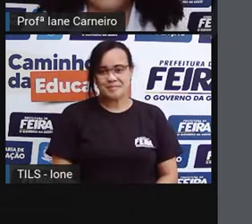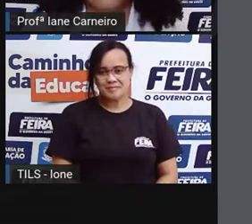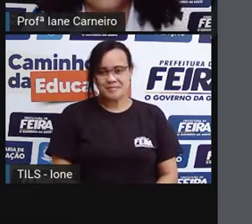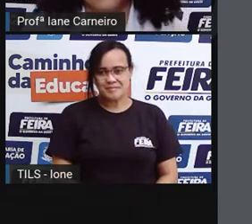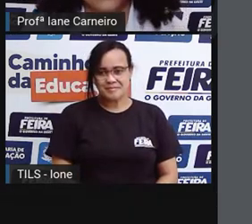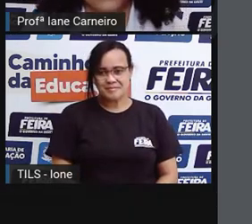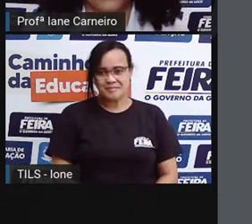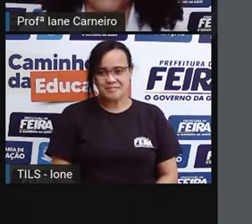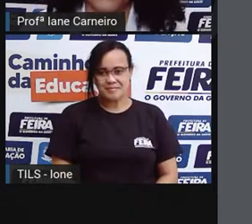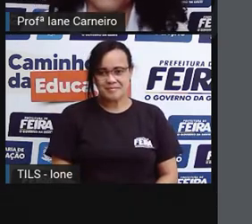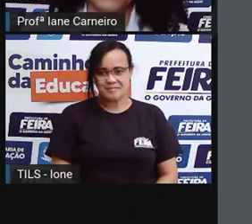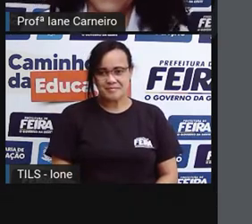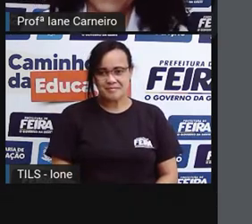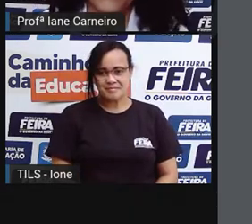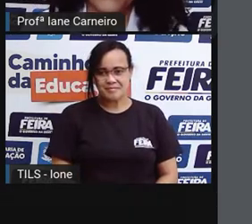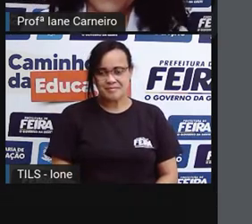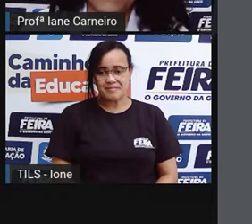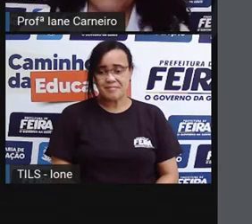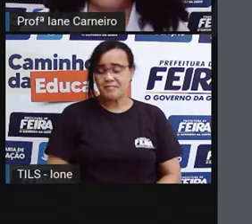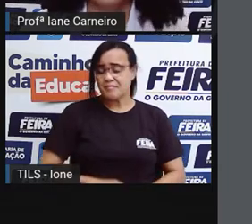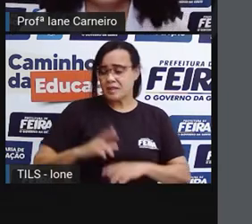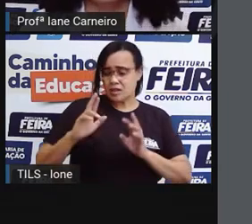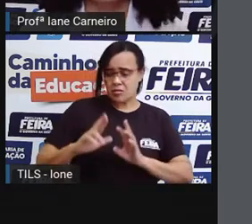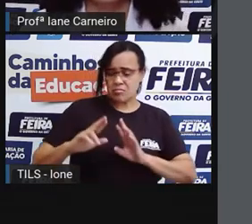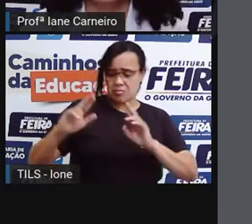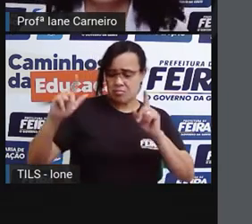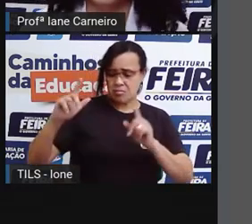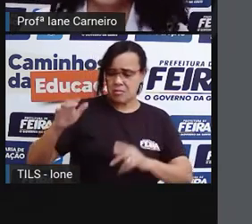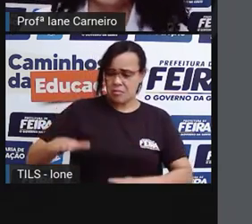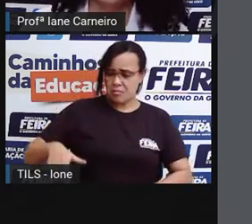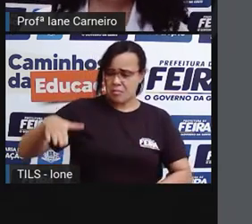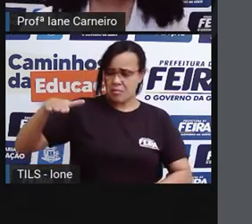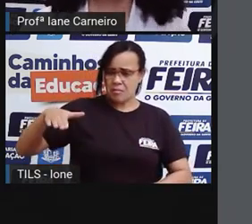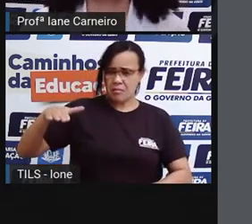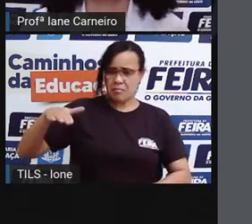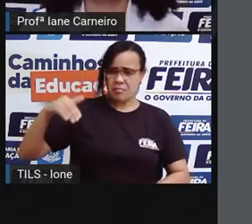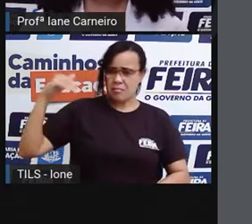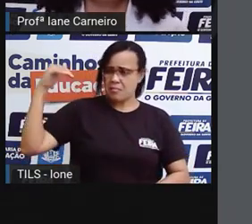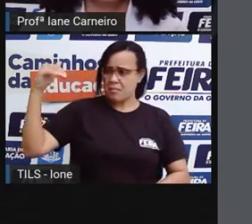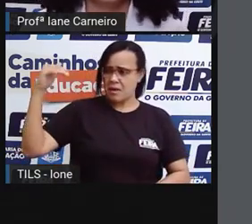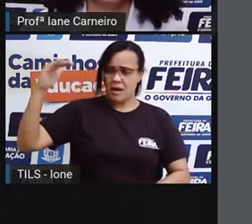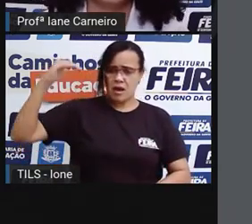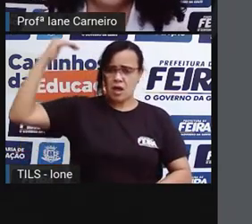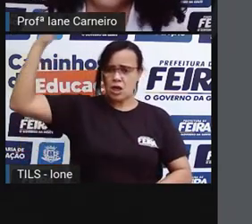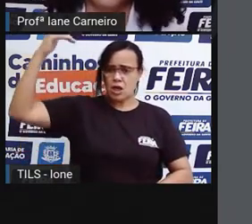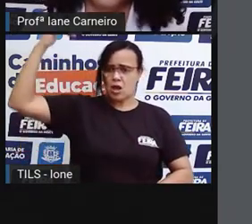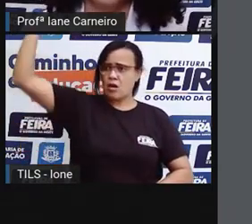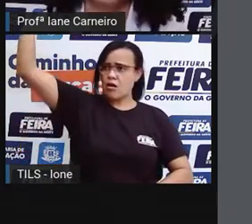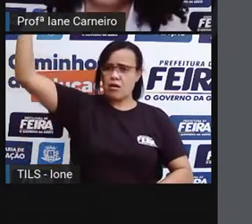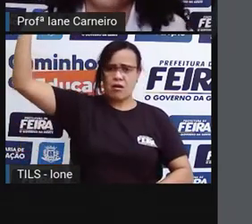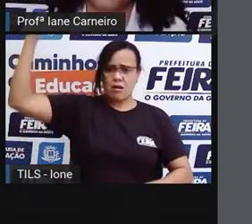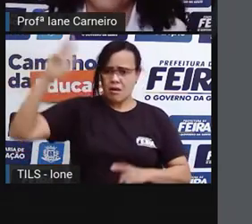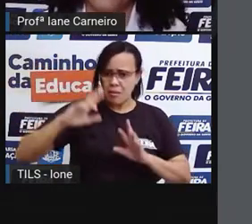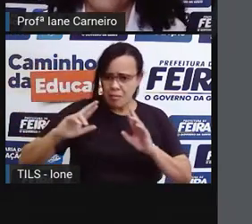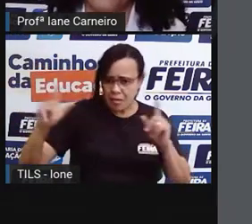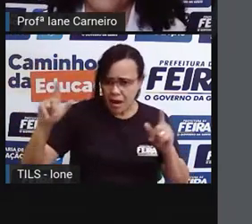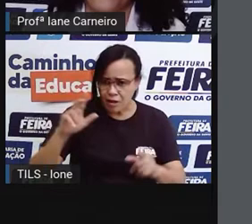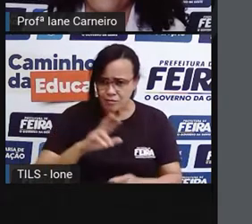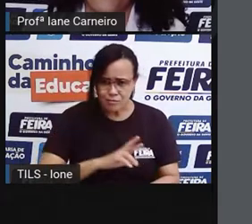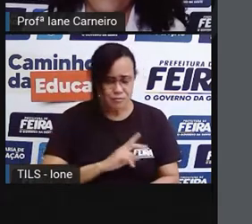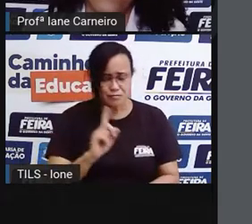Não faz mal ser pequeno, médio, grande, muito grande.